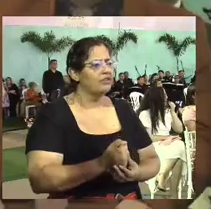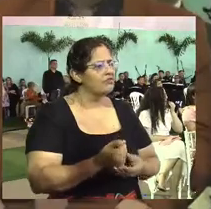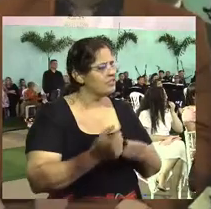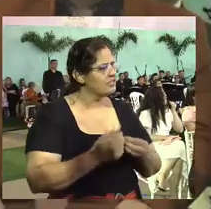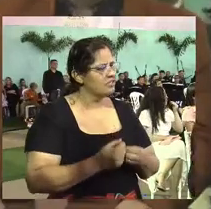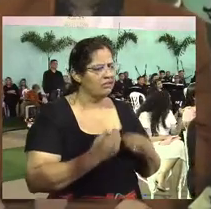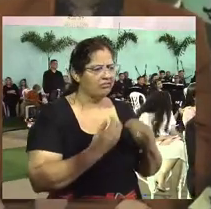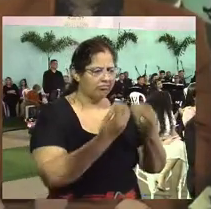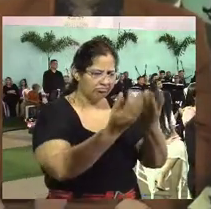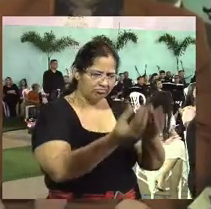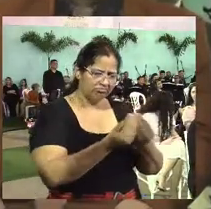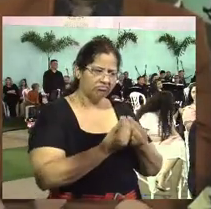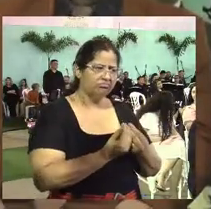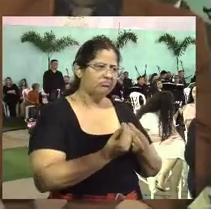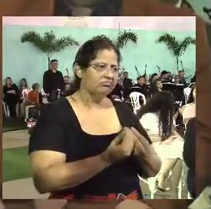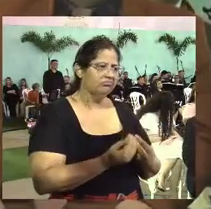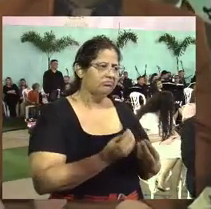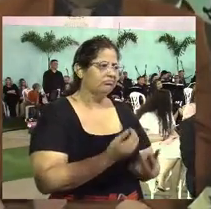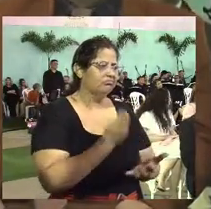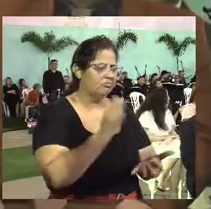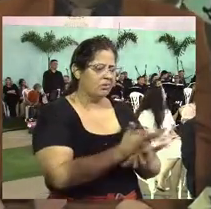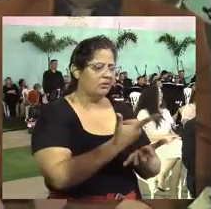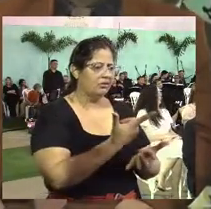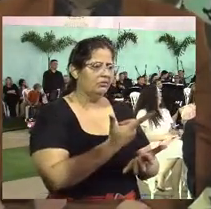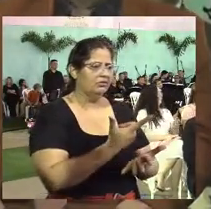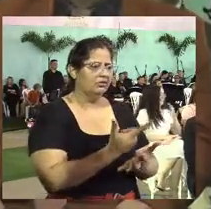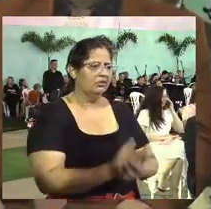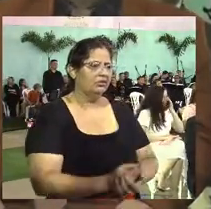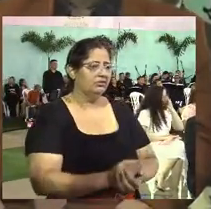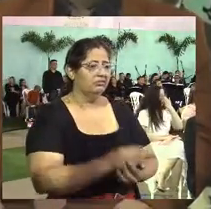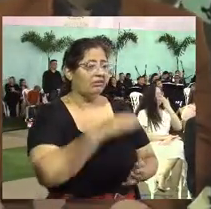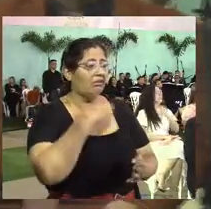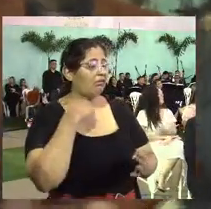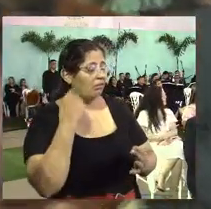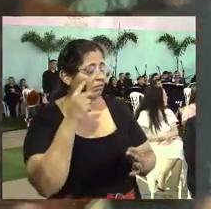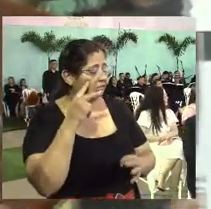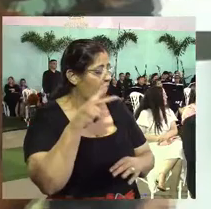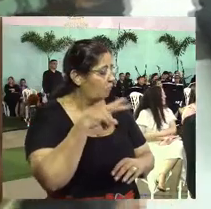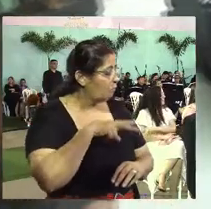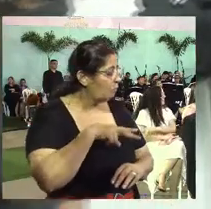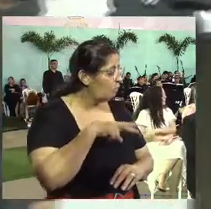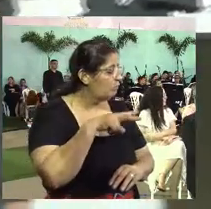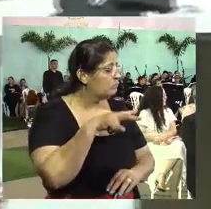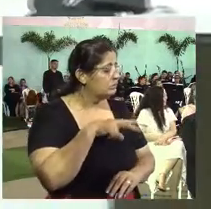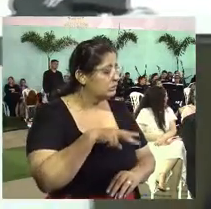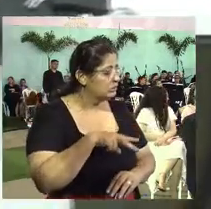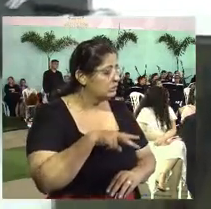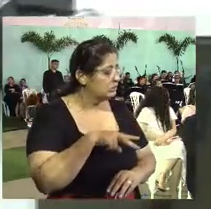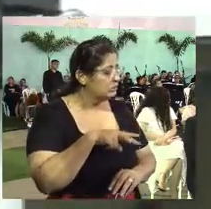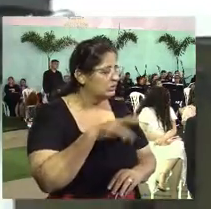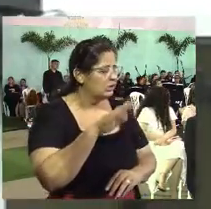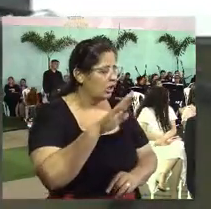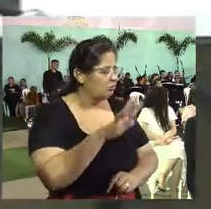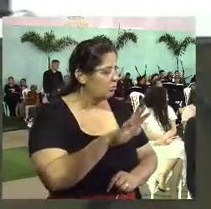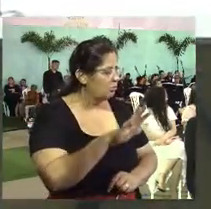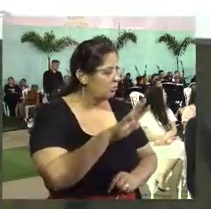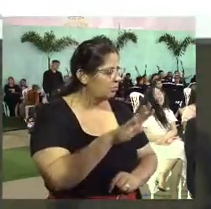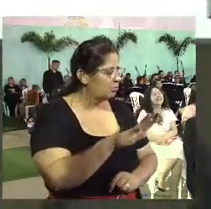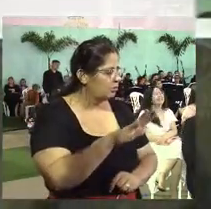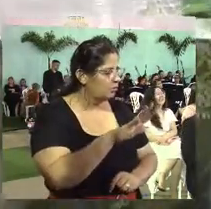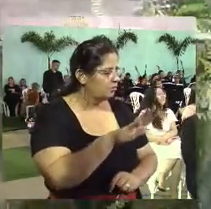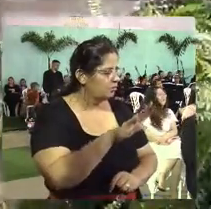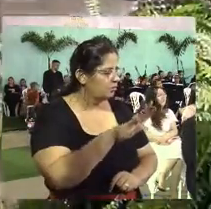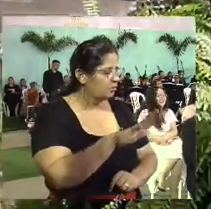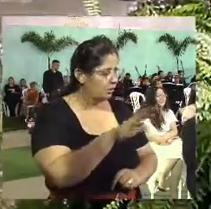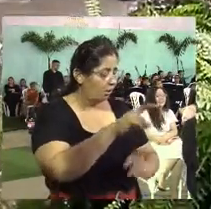floricultura para Jesus vai no velório não fica só olhando para cara do defunto ora para ele ressuscitar em